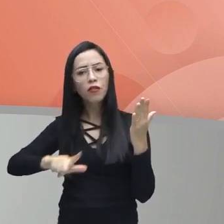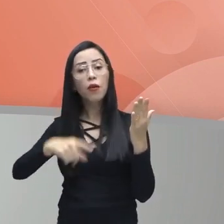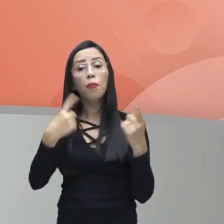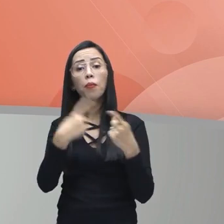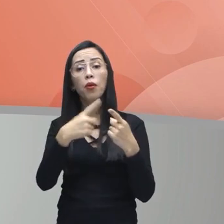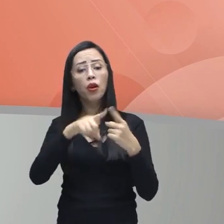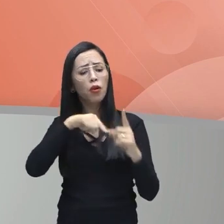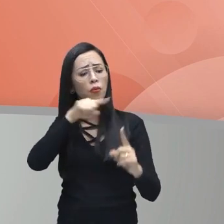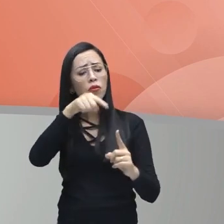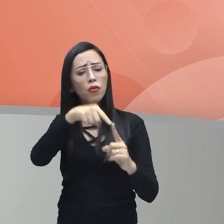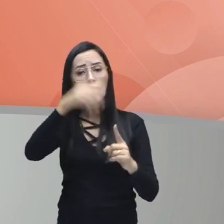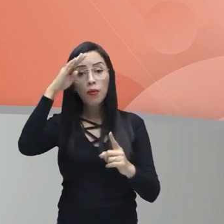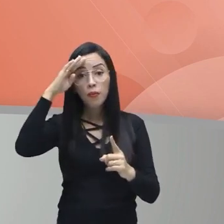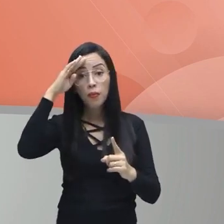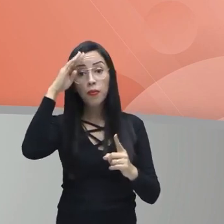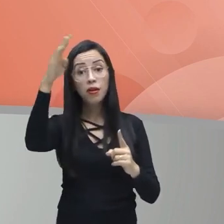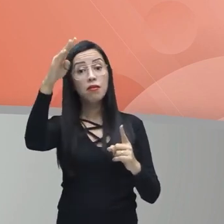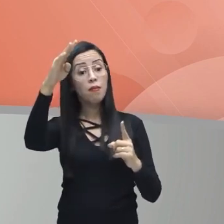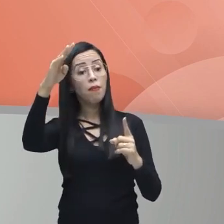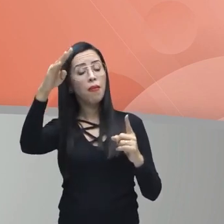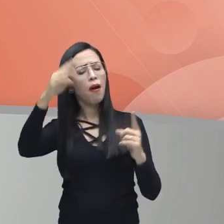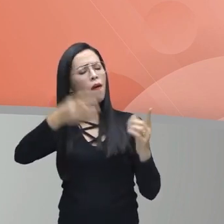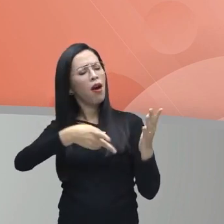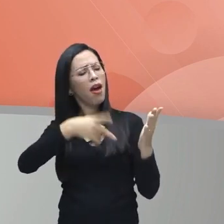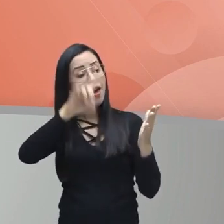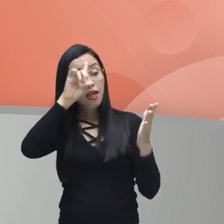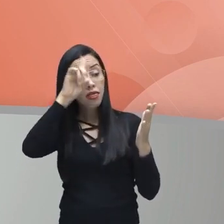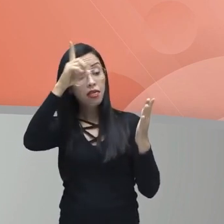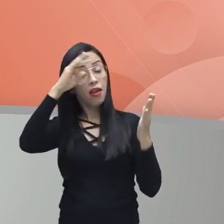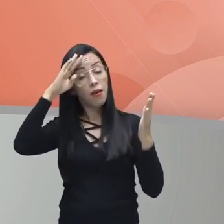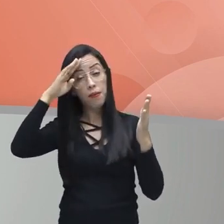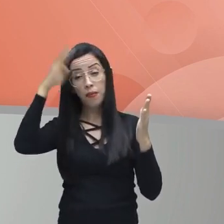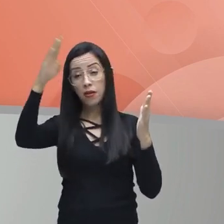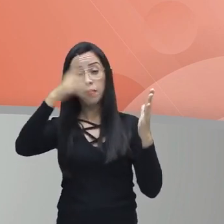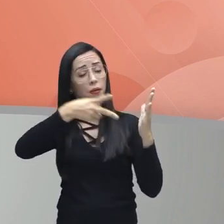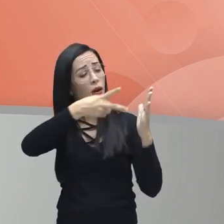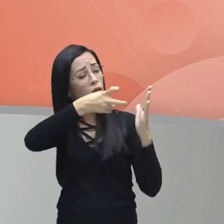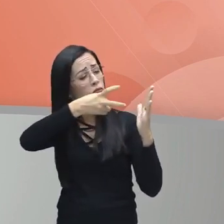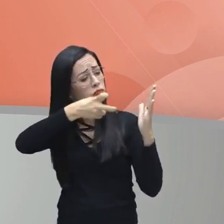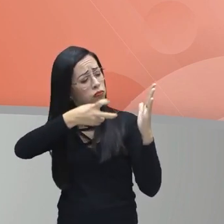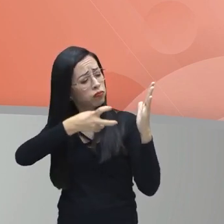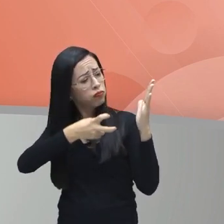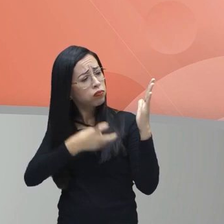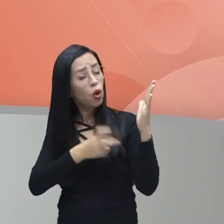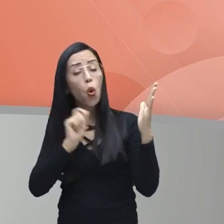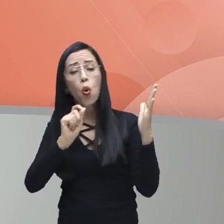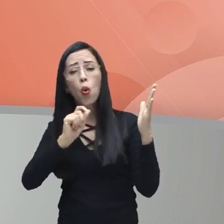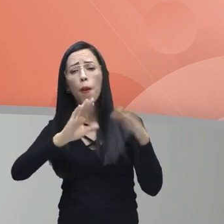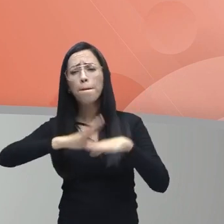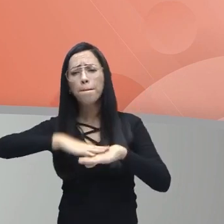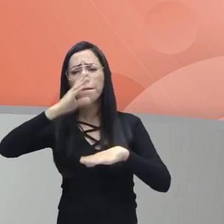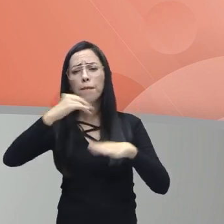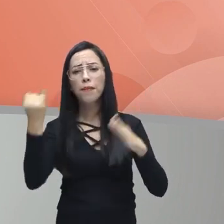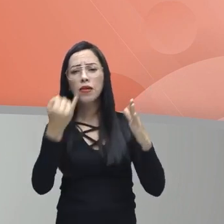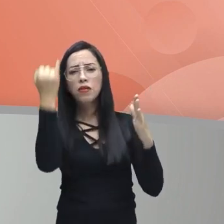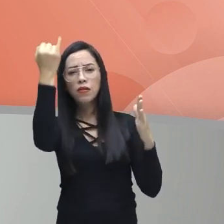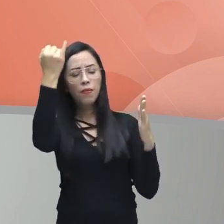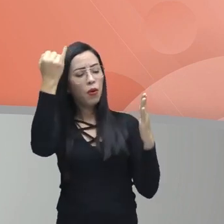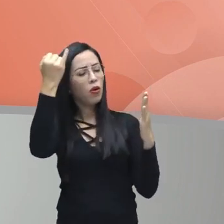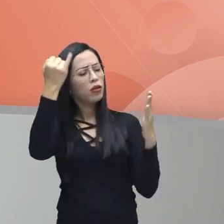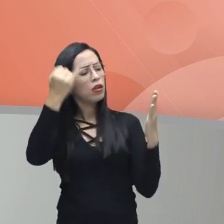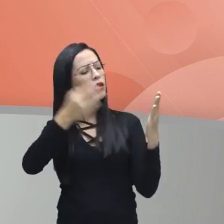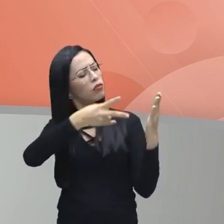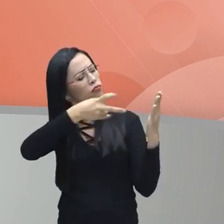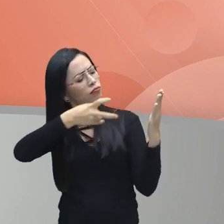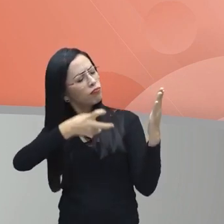principal é reconhecer essa ideia principal, reconhecer o que é mais importante nesse parágrafo e o que vem,